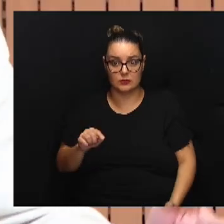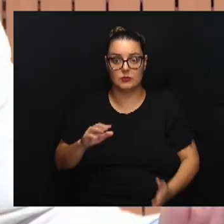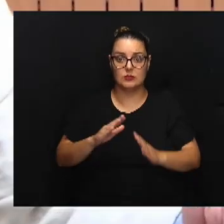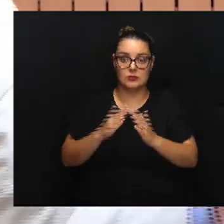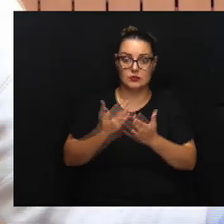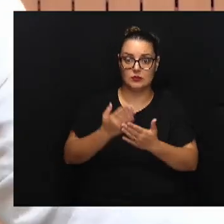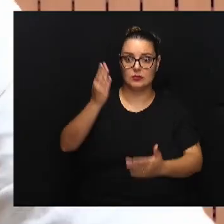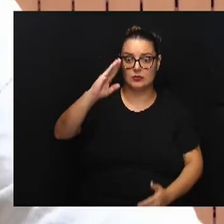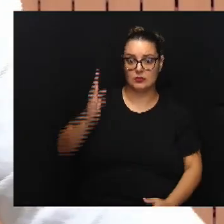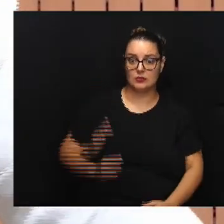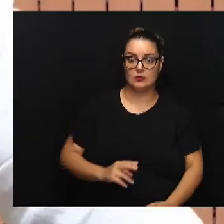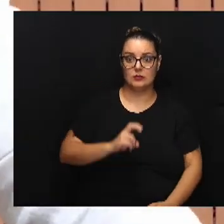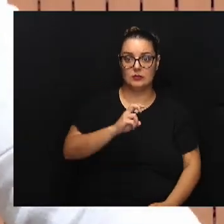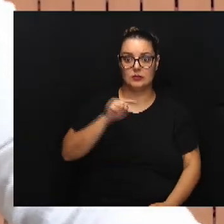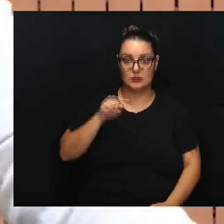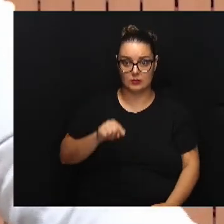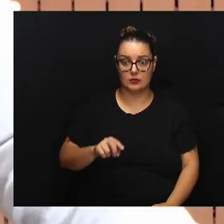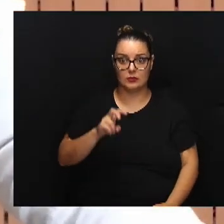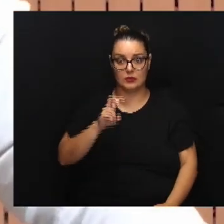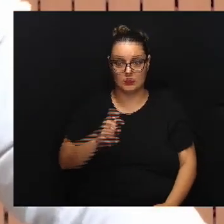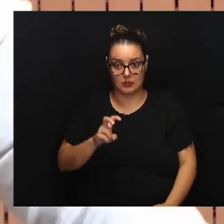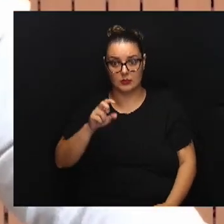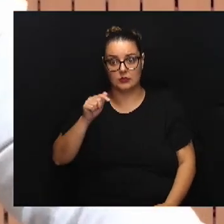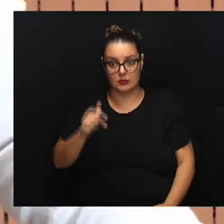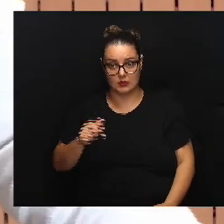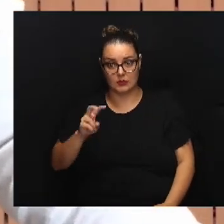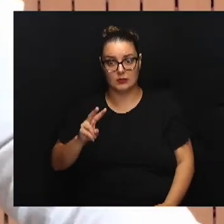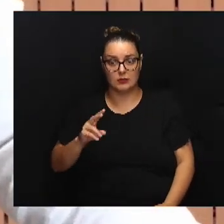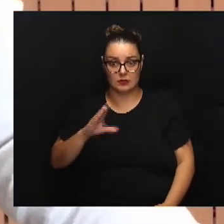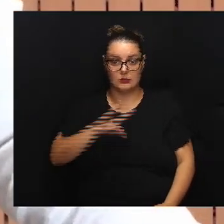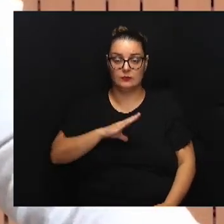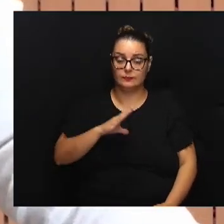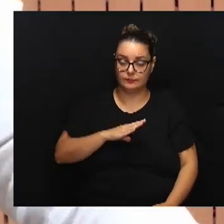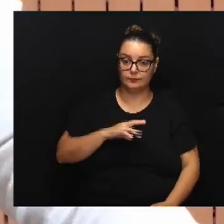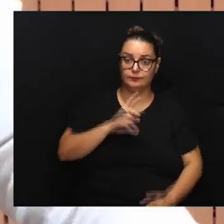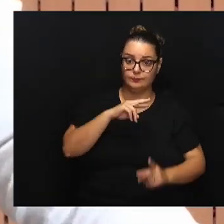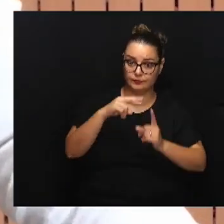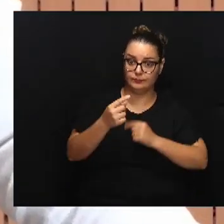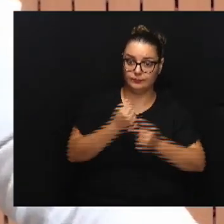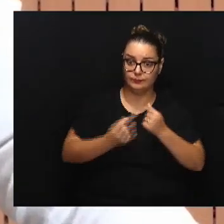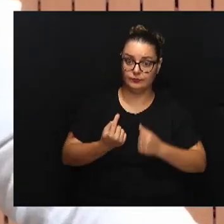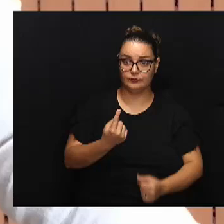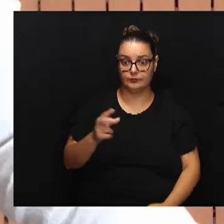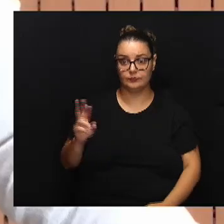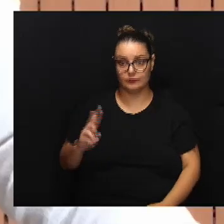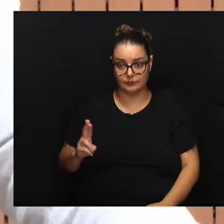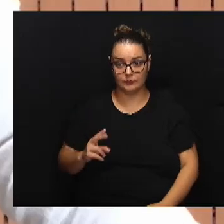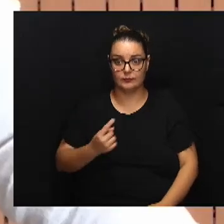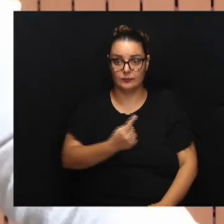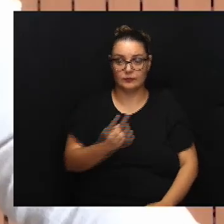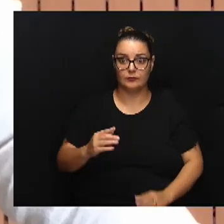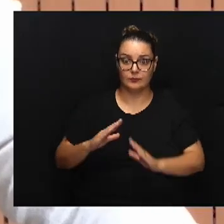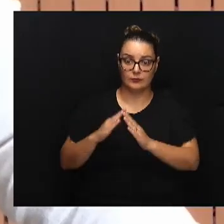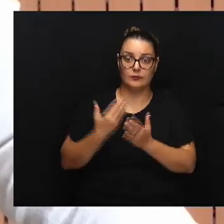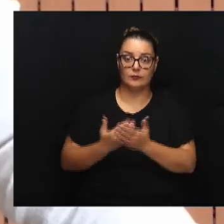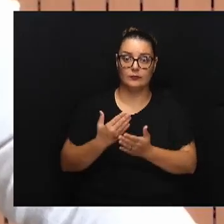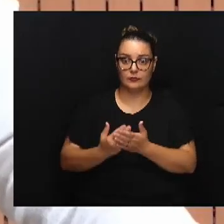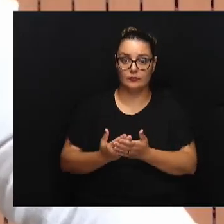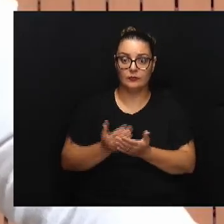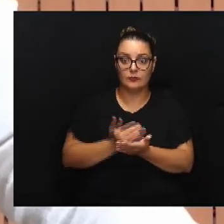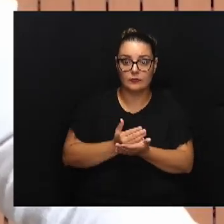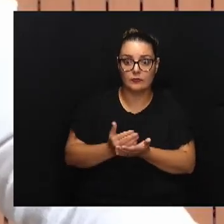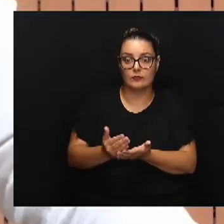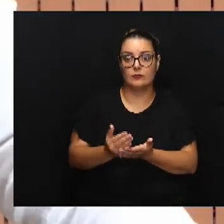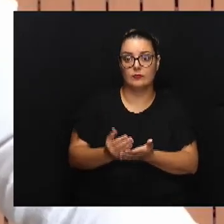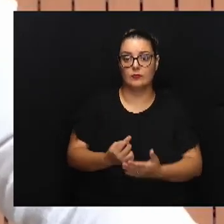temos 5.565 municípios. Do ponto de vista de orçamento, se você quiser colocar R$1 em cada escola, você tem que ter de partida no